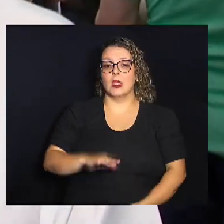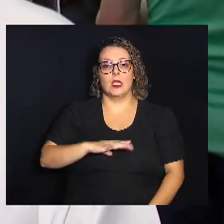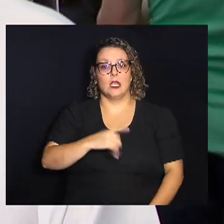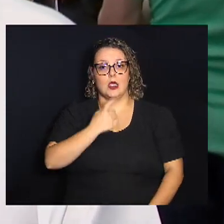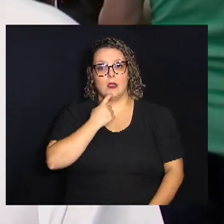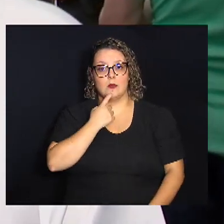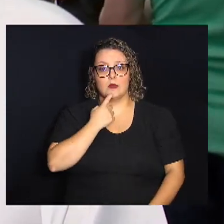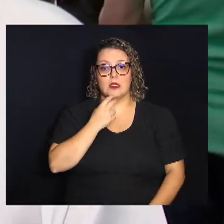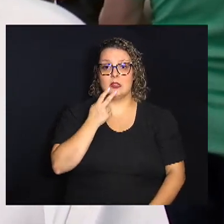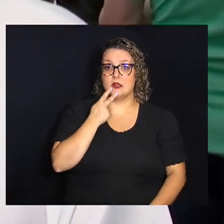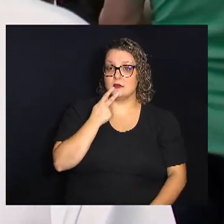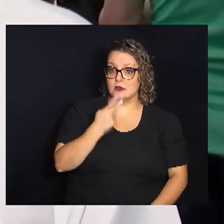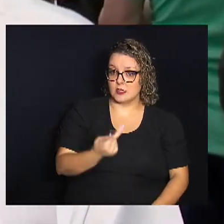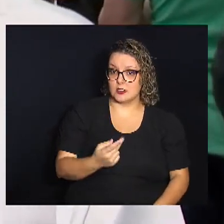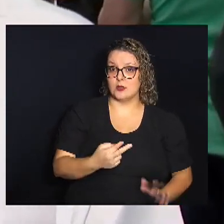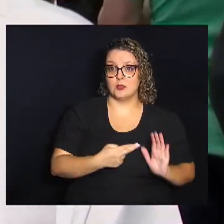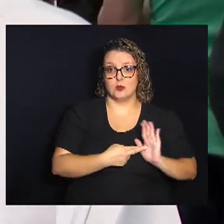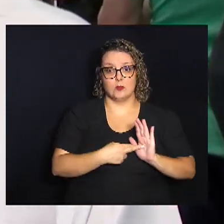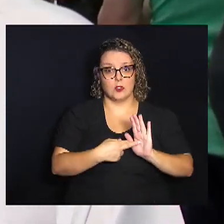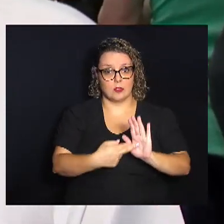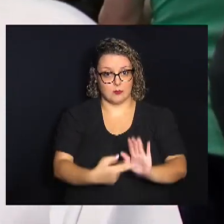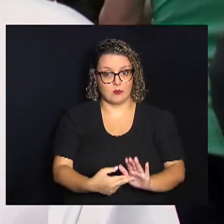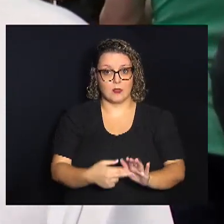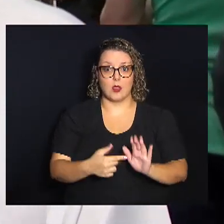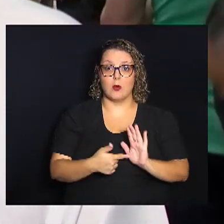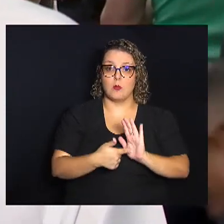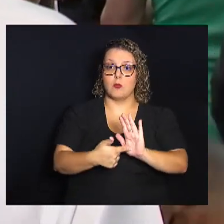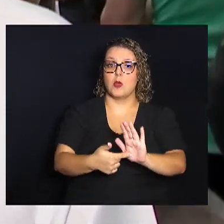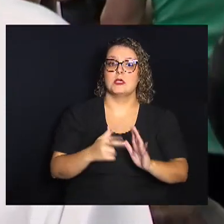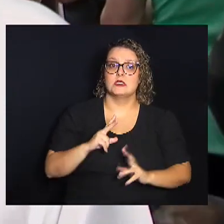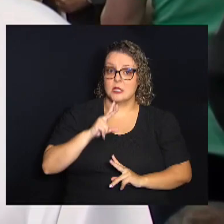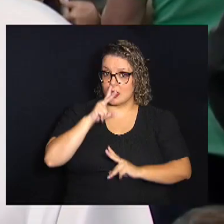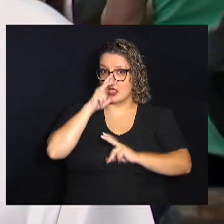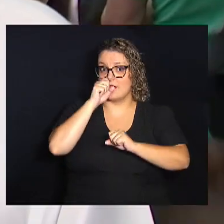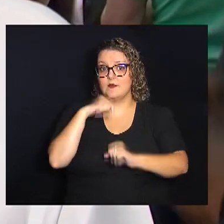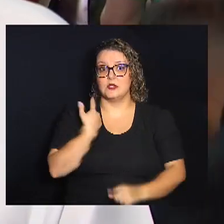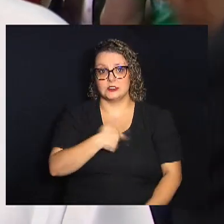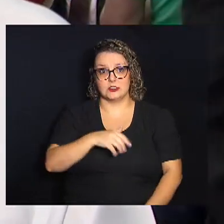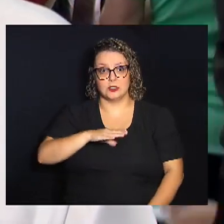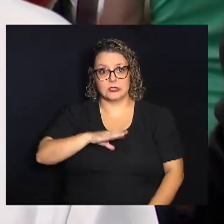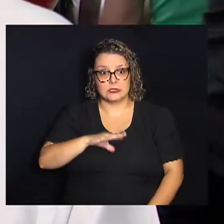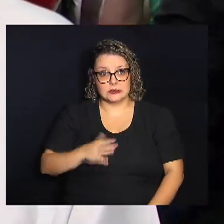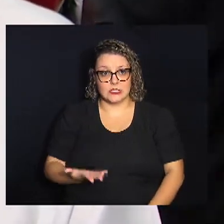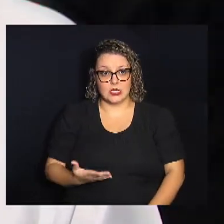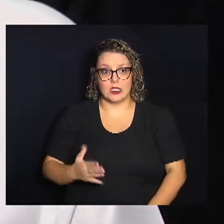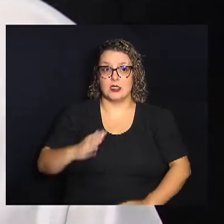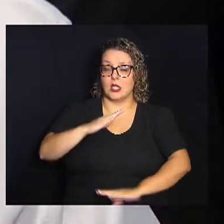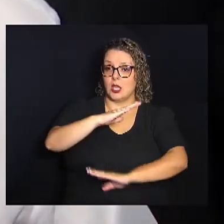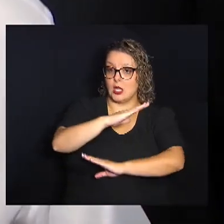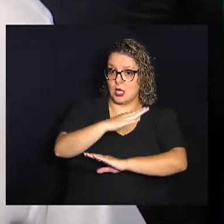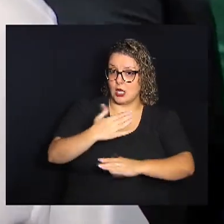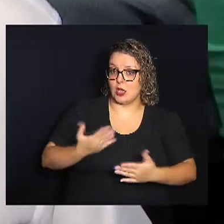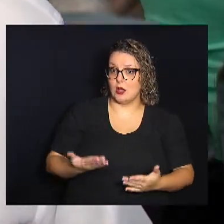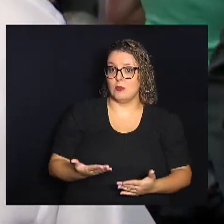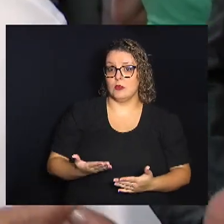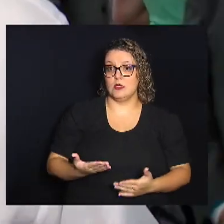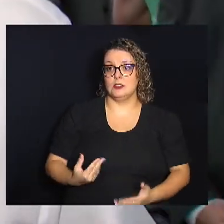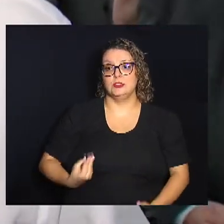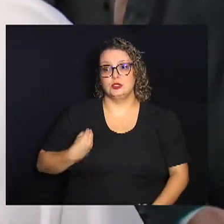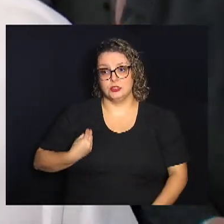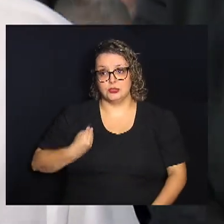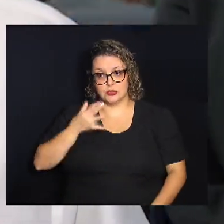uma referência, demonstra a força da nossa cidade. E a Câmara, ela estava